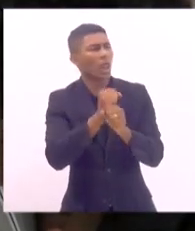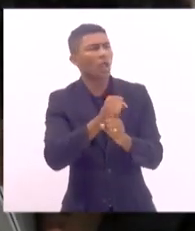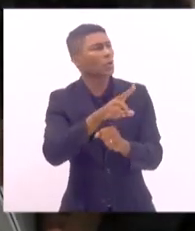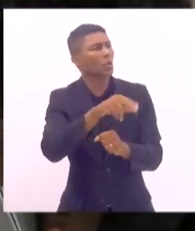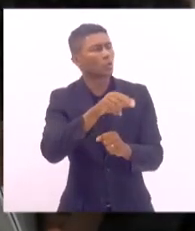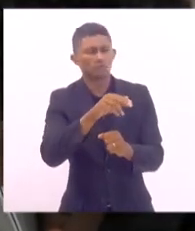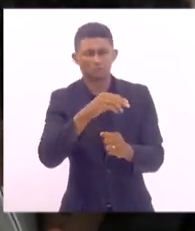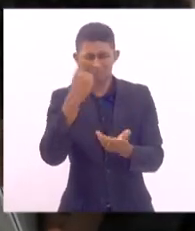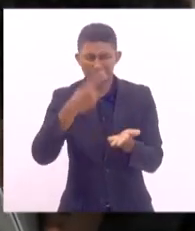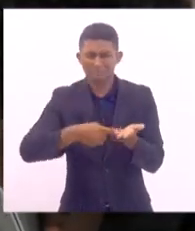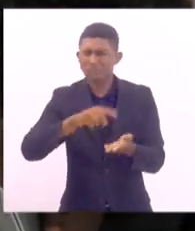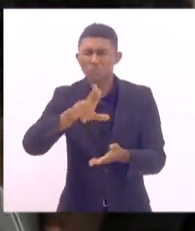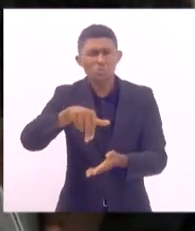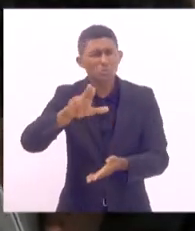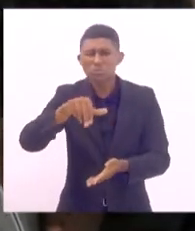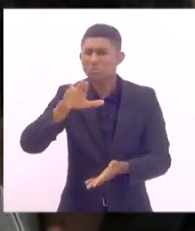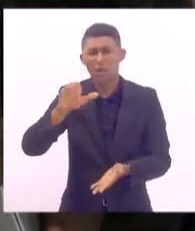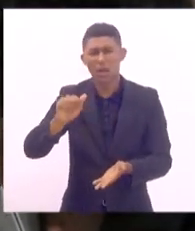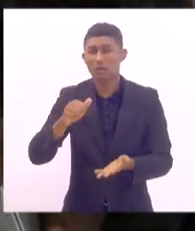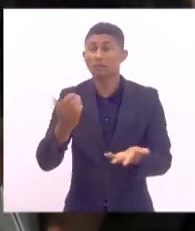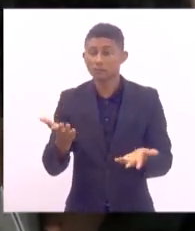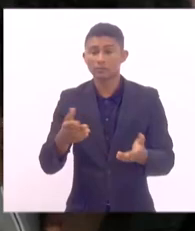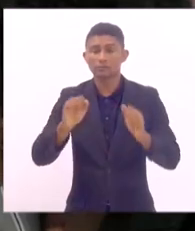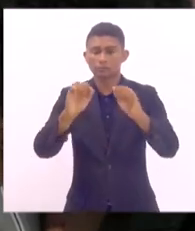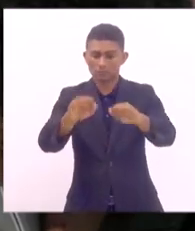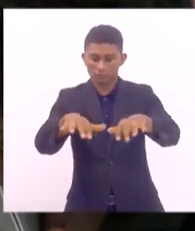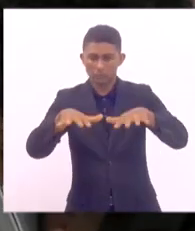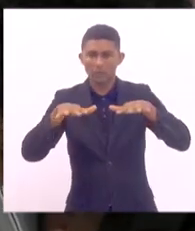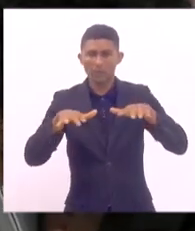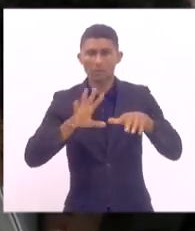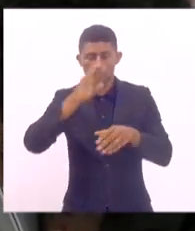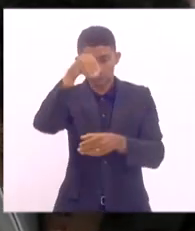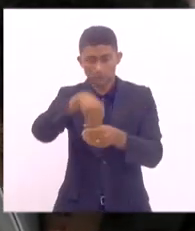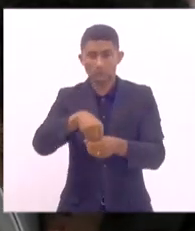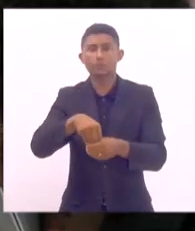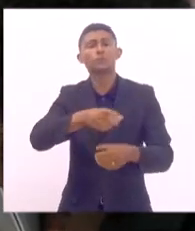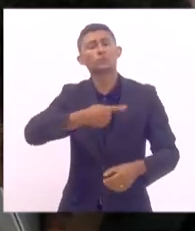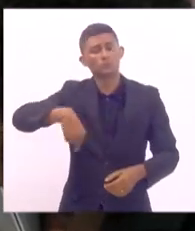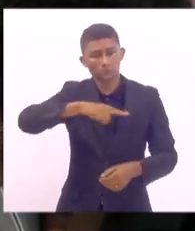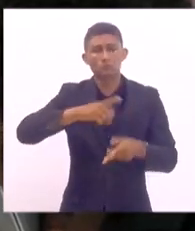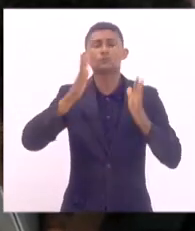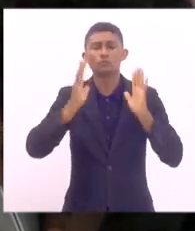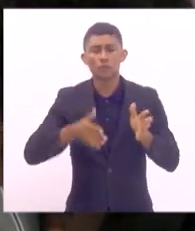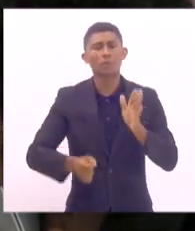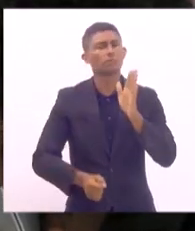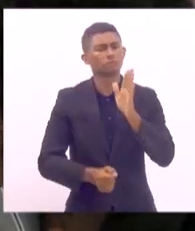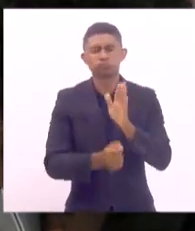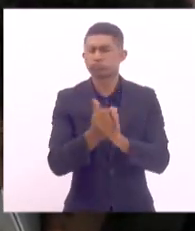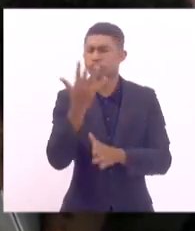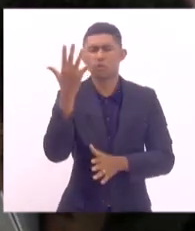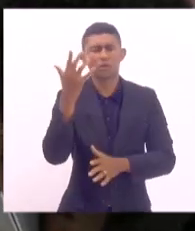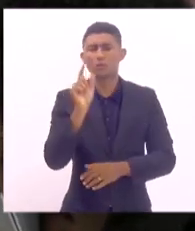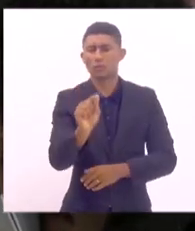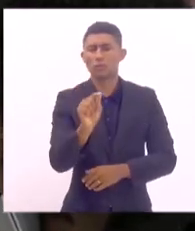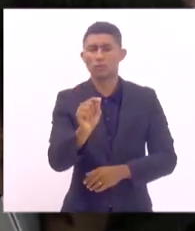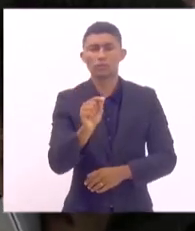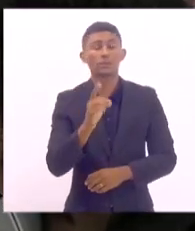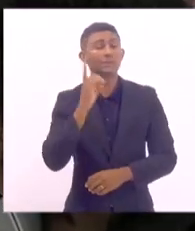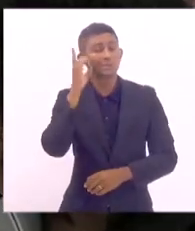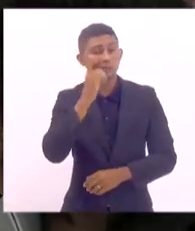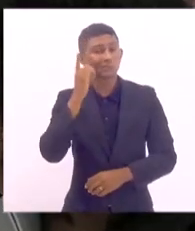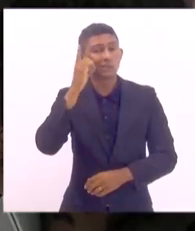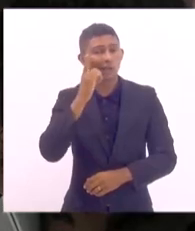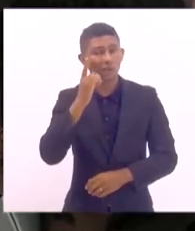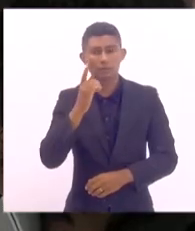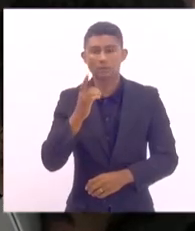de procedimento dentro do plenário, e isso a gente fez mais de uma vez, foi, deputado vi, olha,